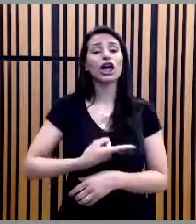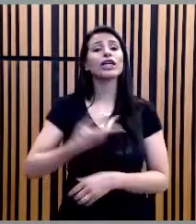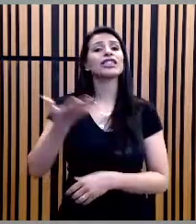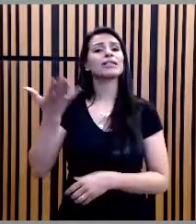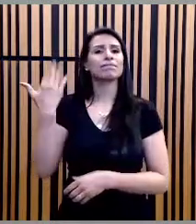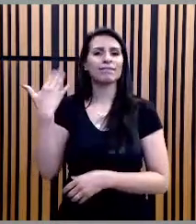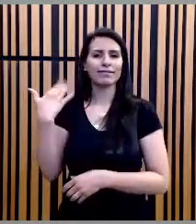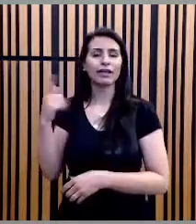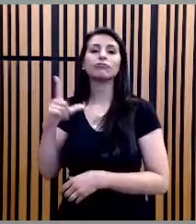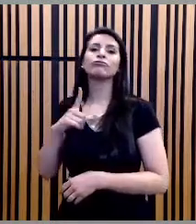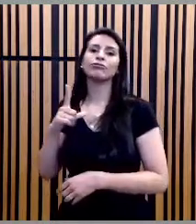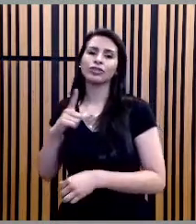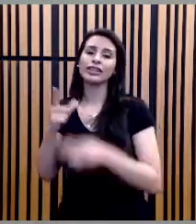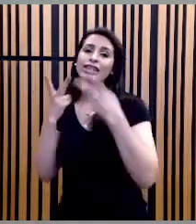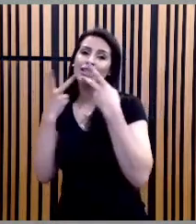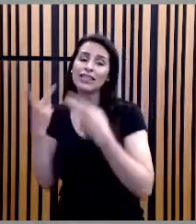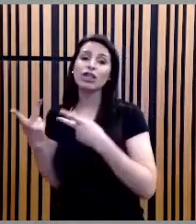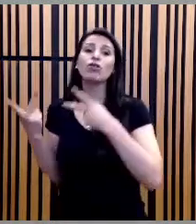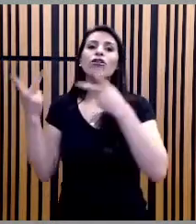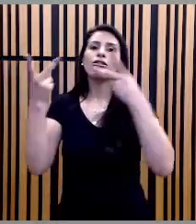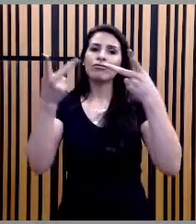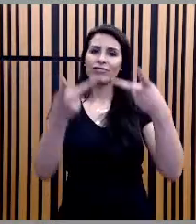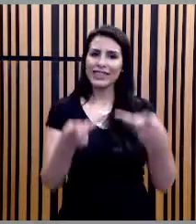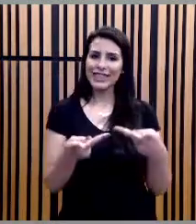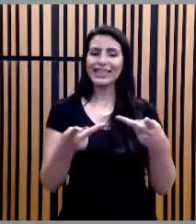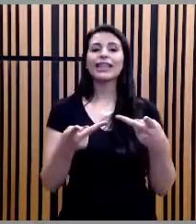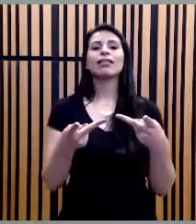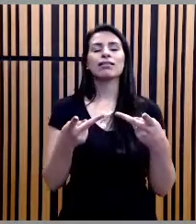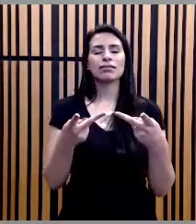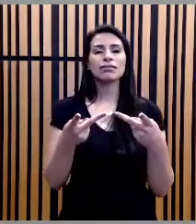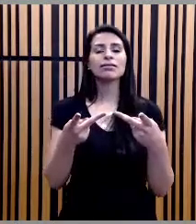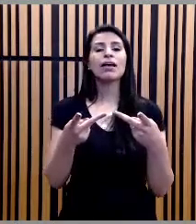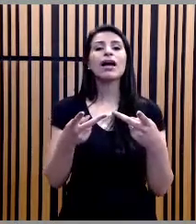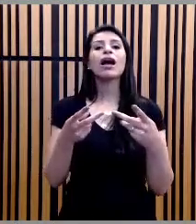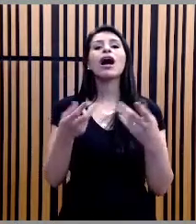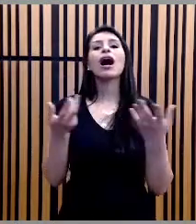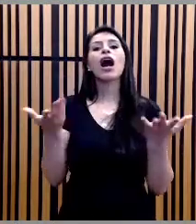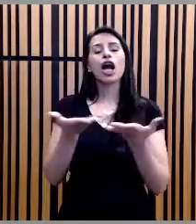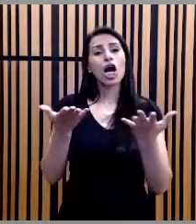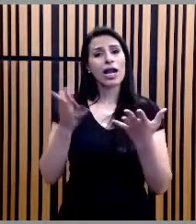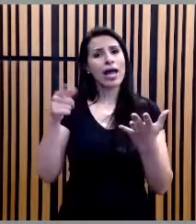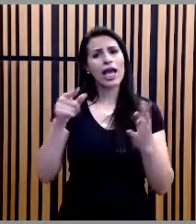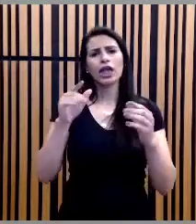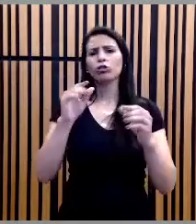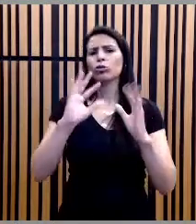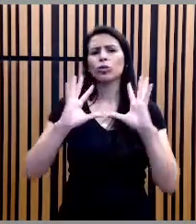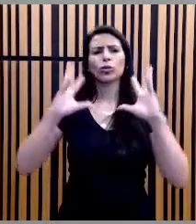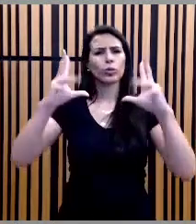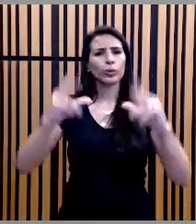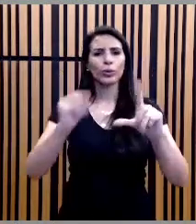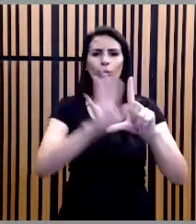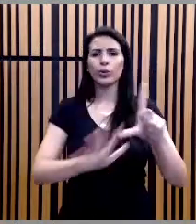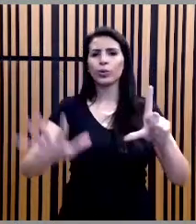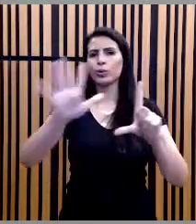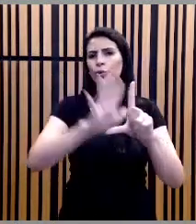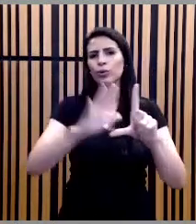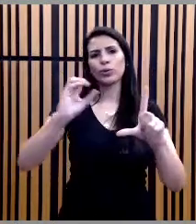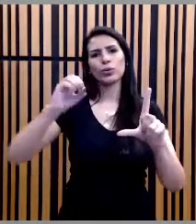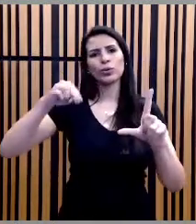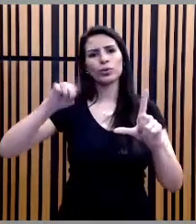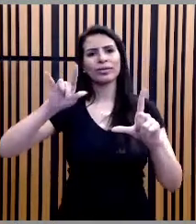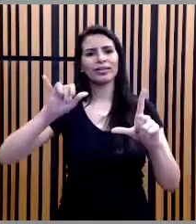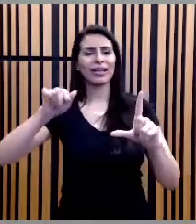pelo motivo da pandemia, a gente está fazendo todas as nossas agendas online, né? Então, a gente está restrito nesse